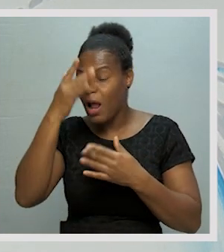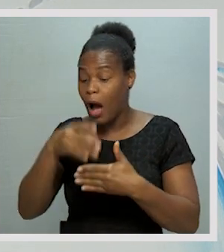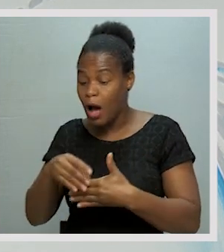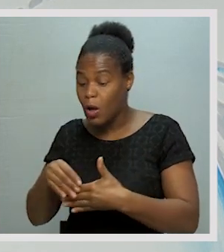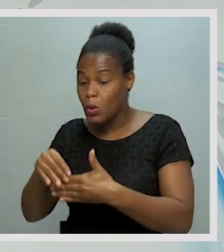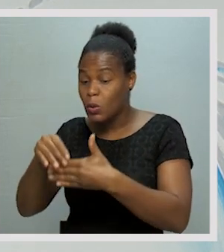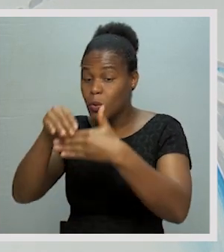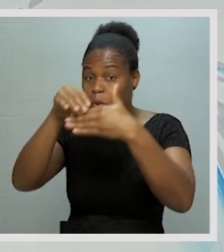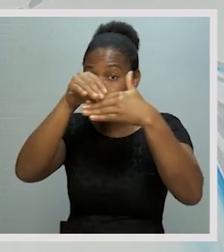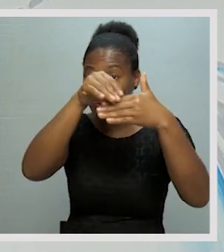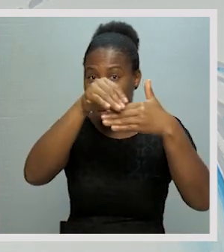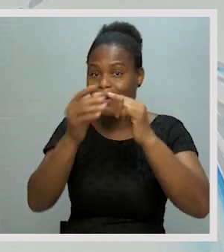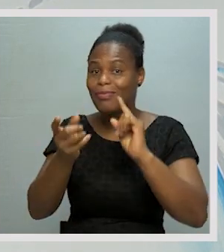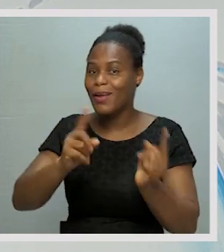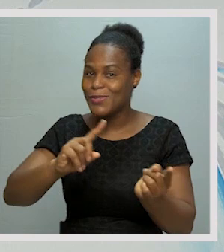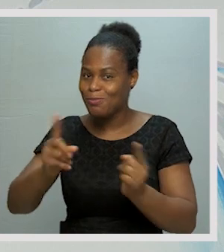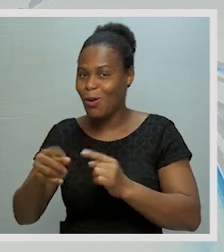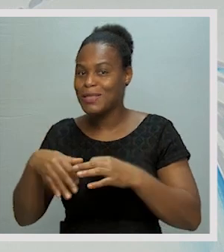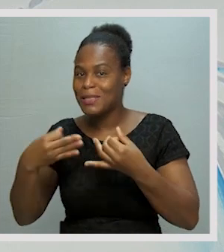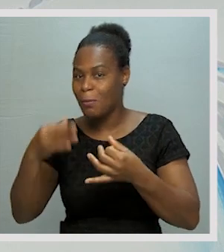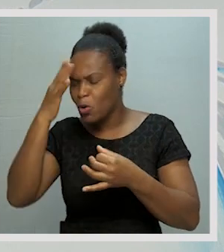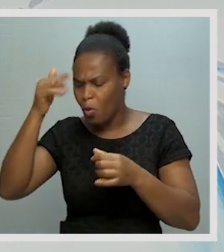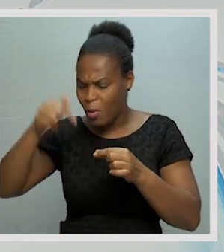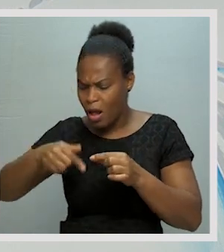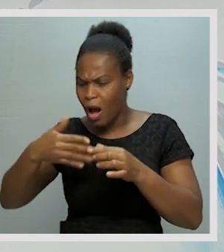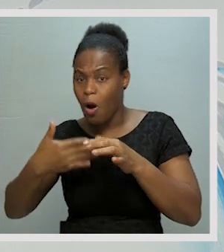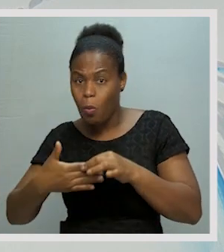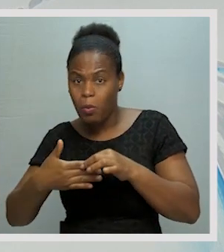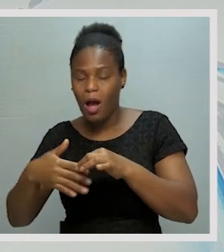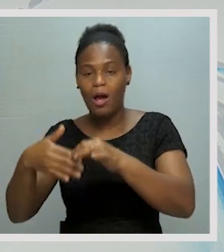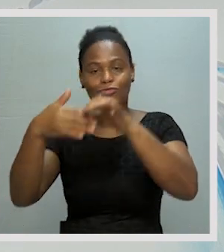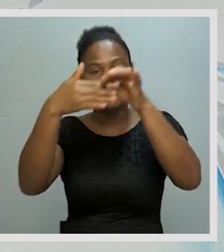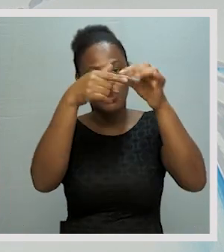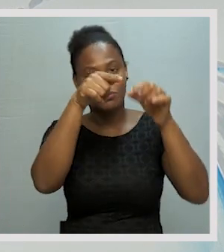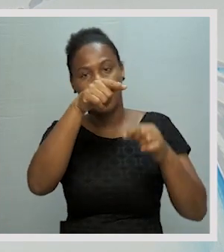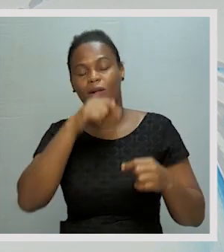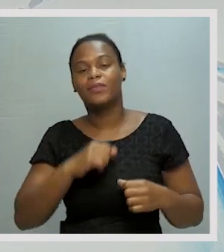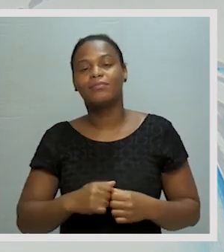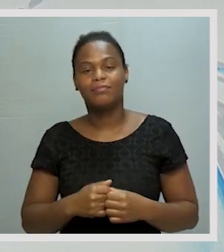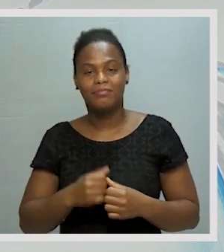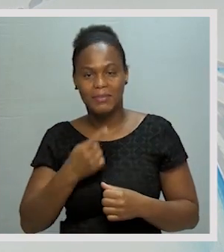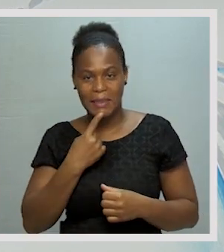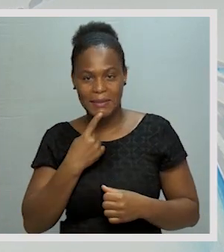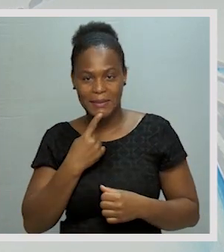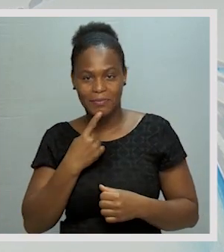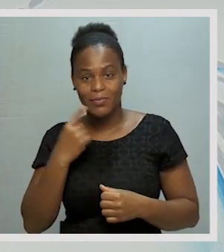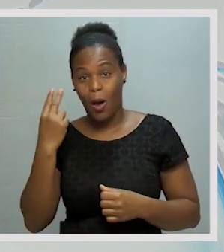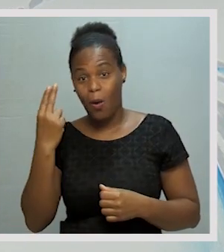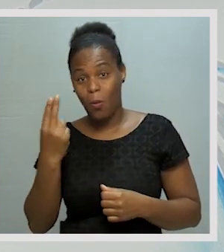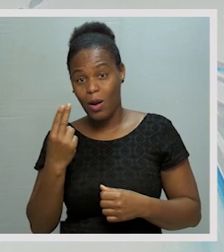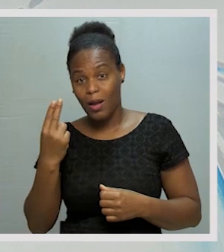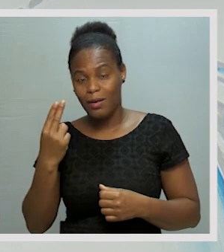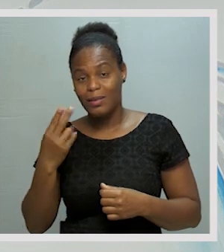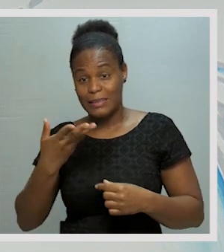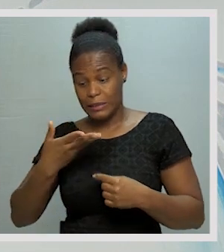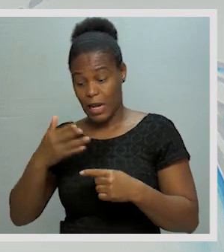E agora vocês vão treinar. O quê? Efetuem as seguintes adições.